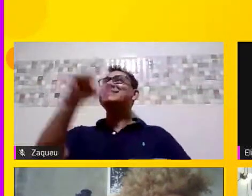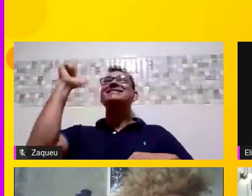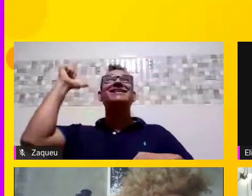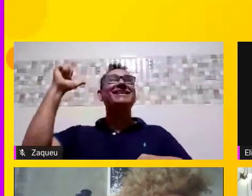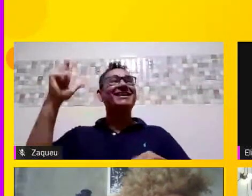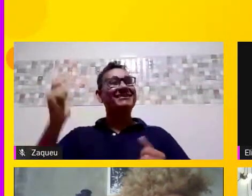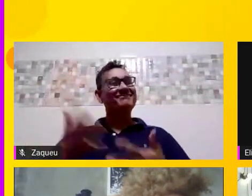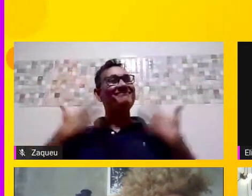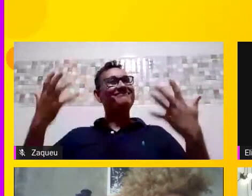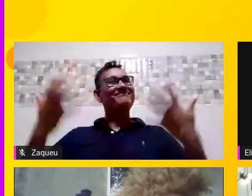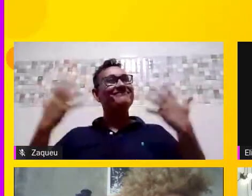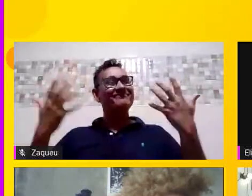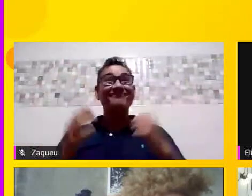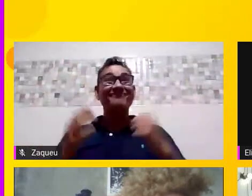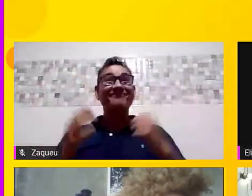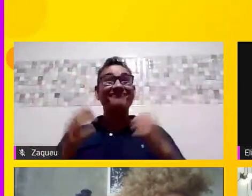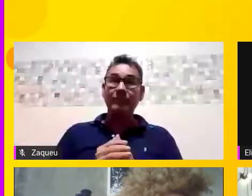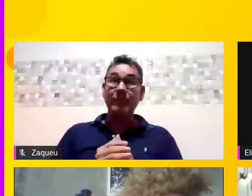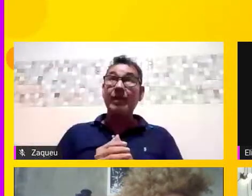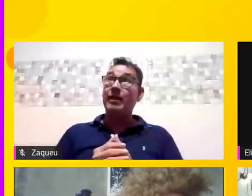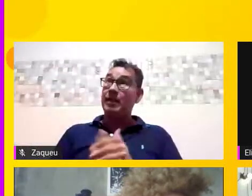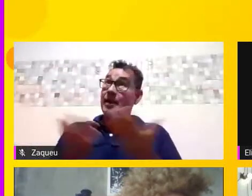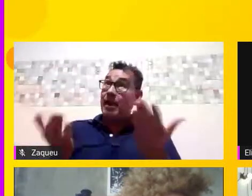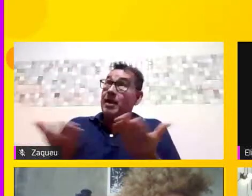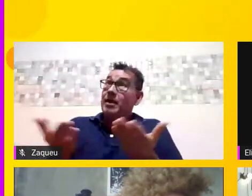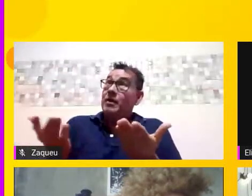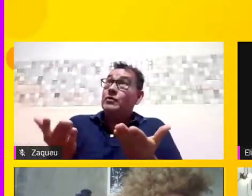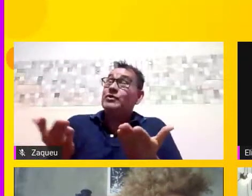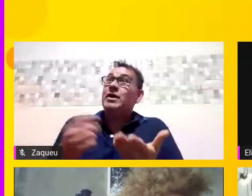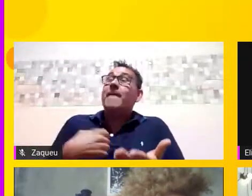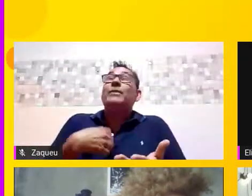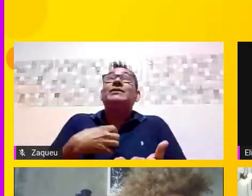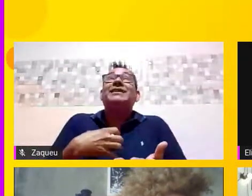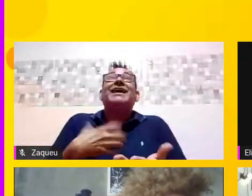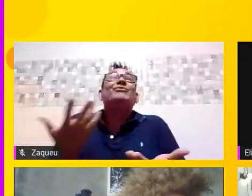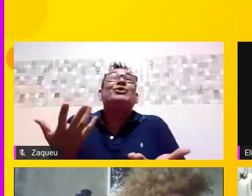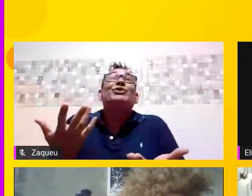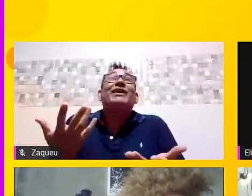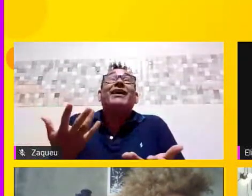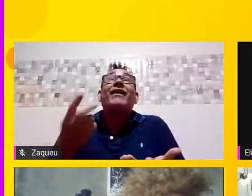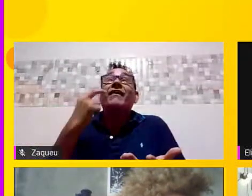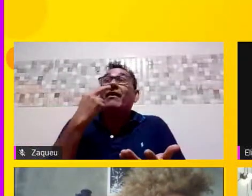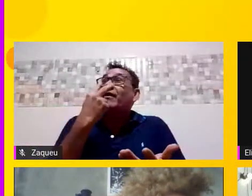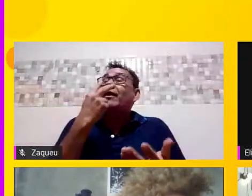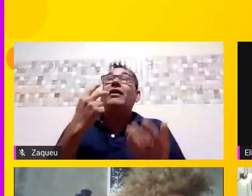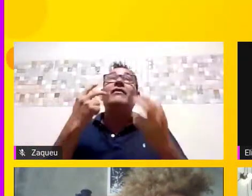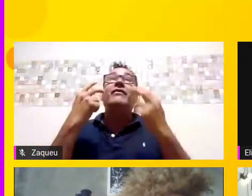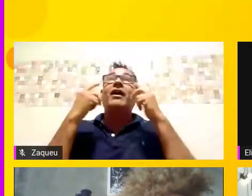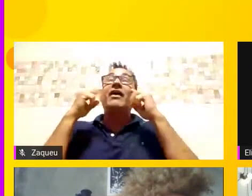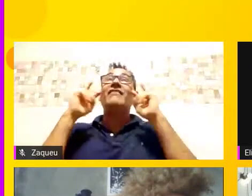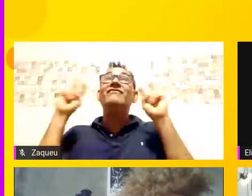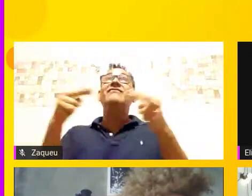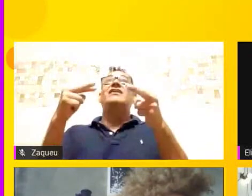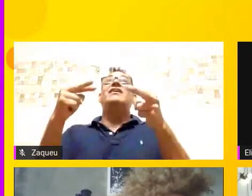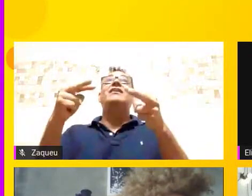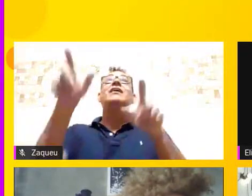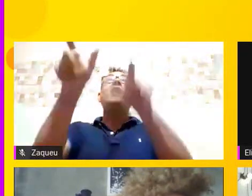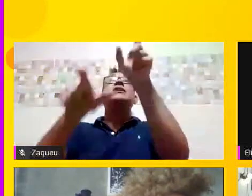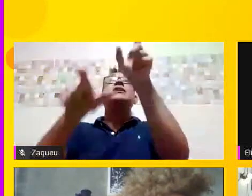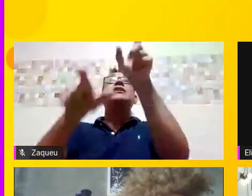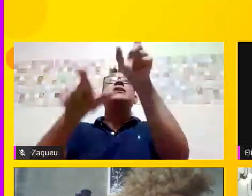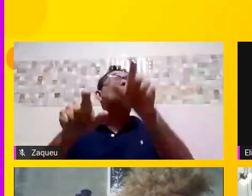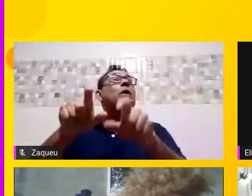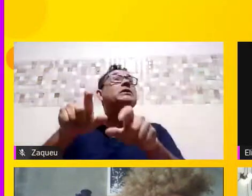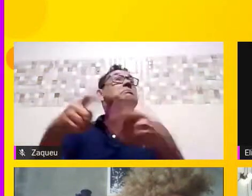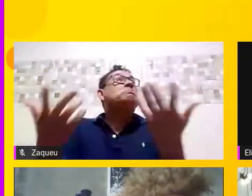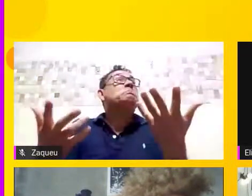E essa é uma coisa que pode passar despercebida por uma sinhazinha que sempre se viu no cinema com longas